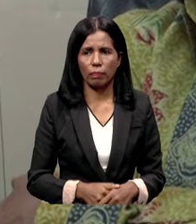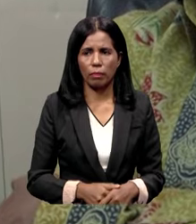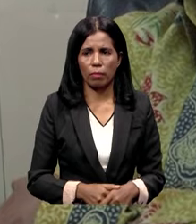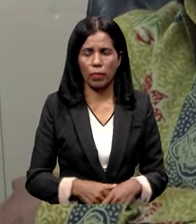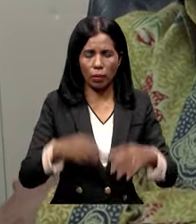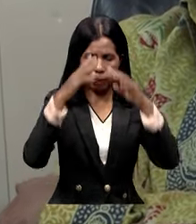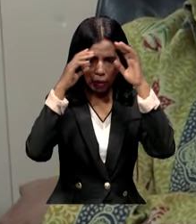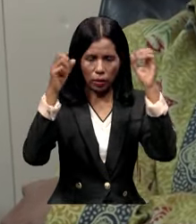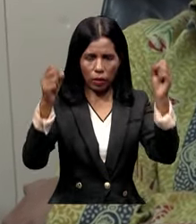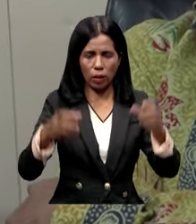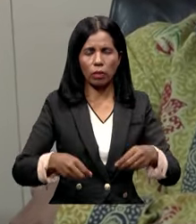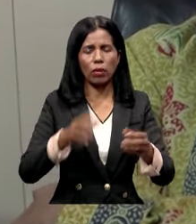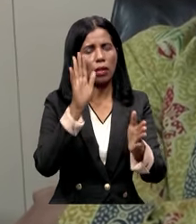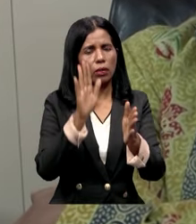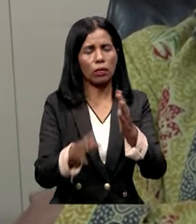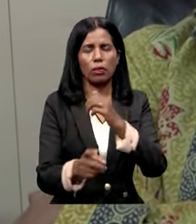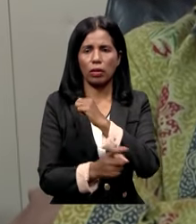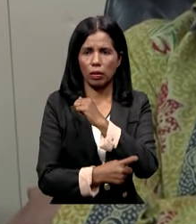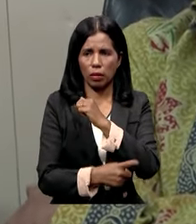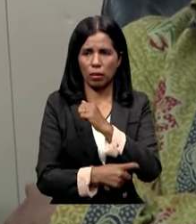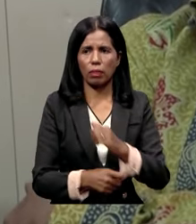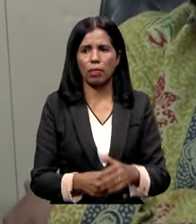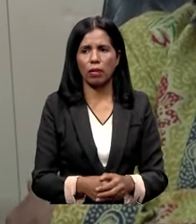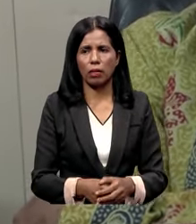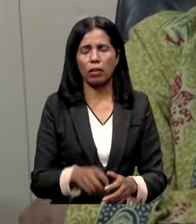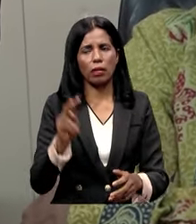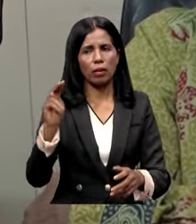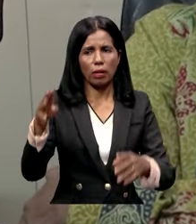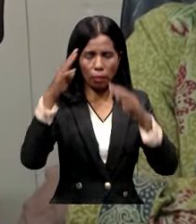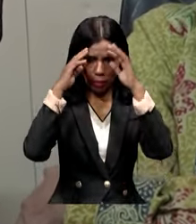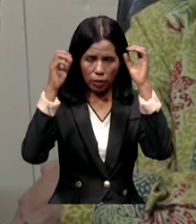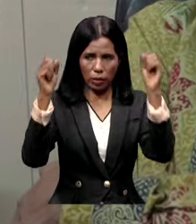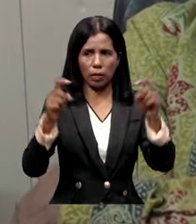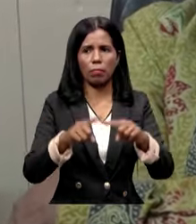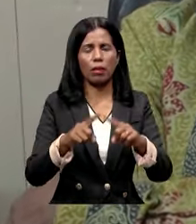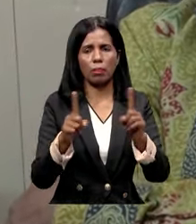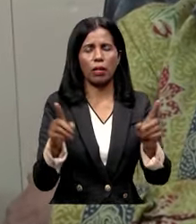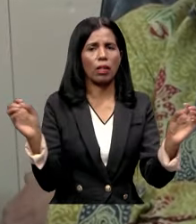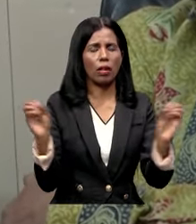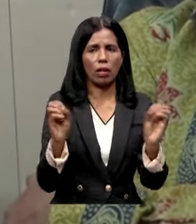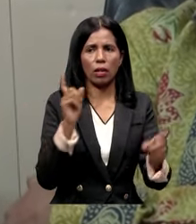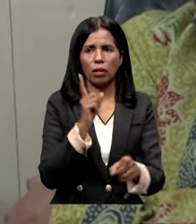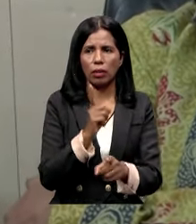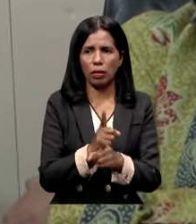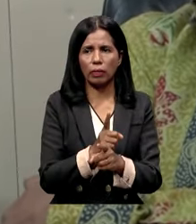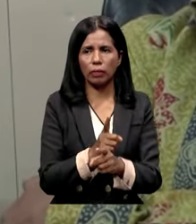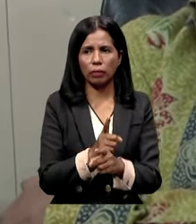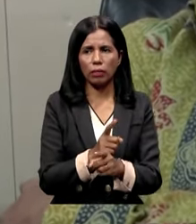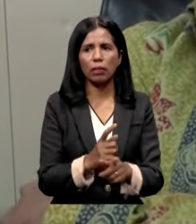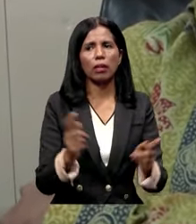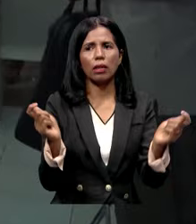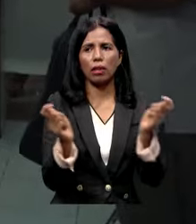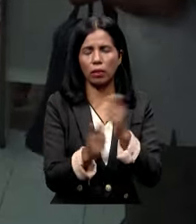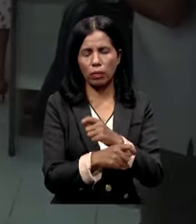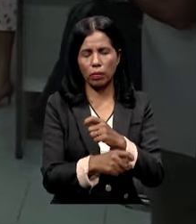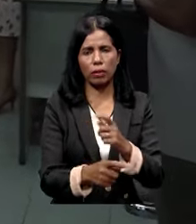Presidente dia, ato foi indulto, mas, né, presidente de competência, mas lá os, indulto para troca para